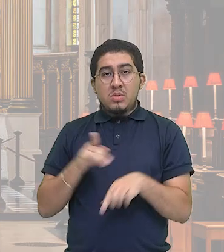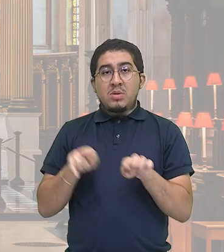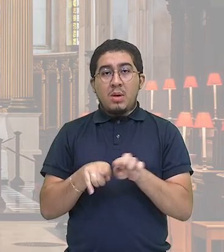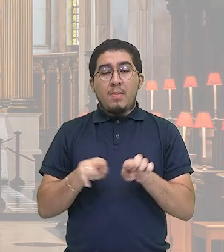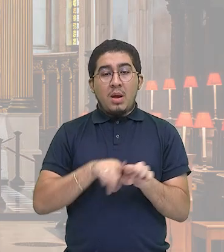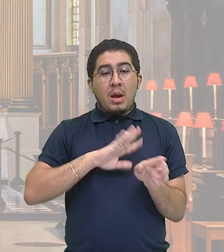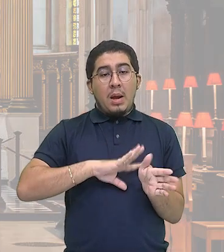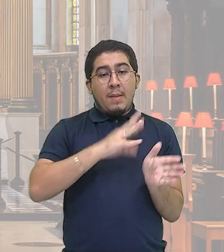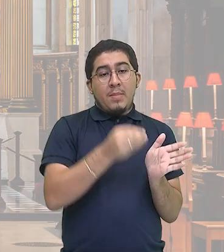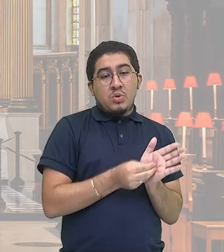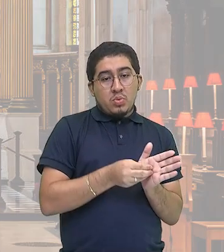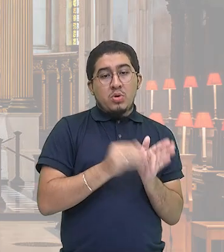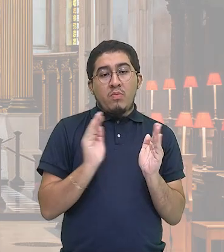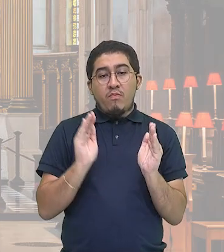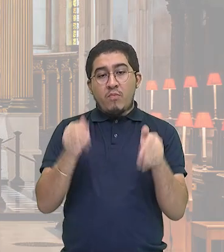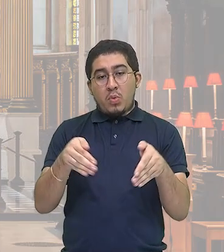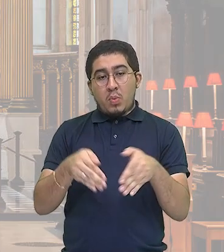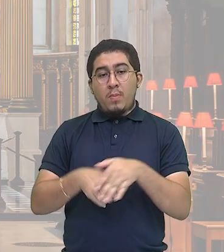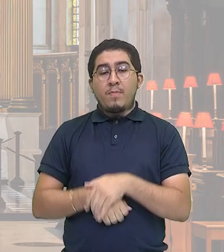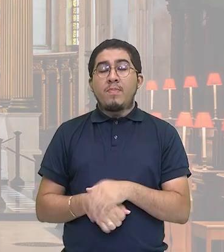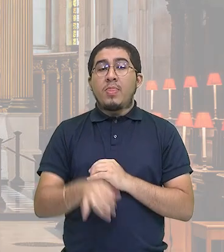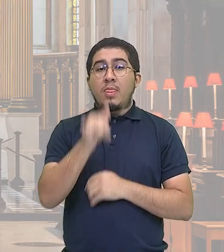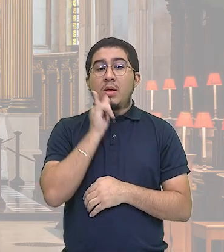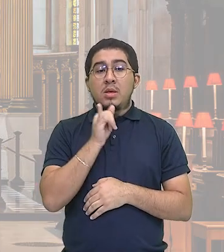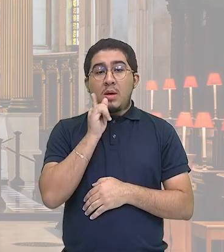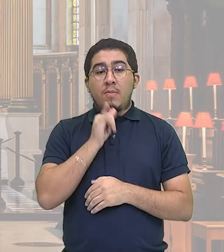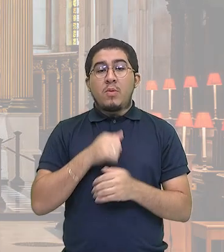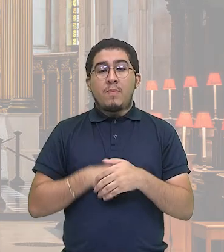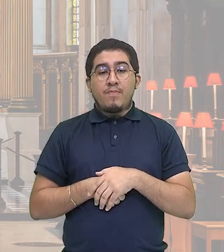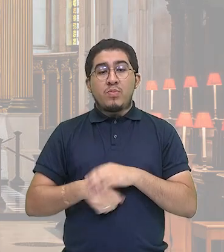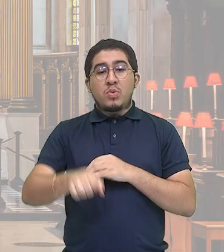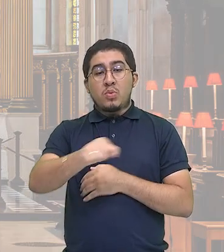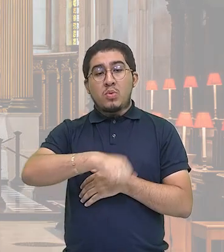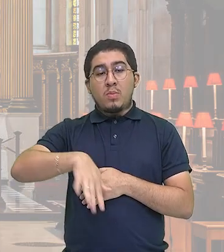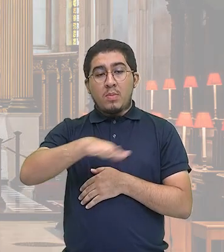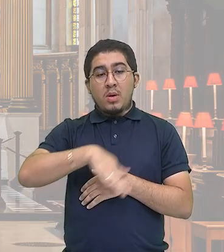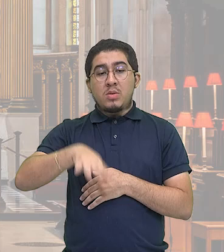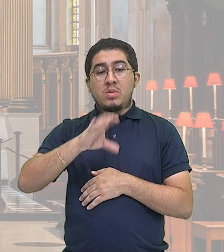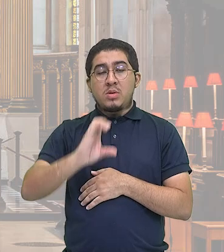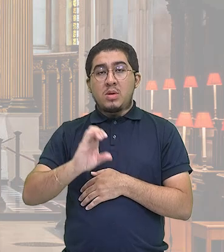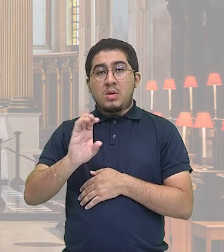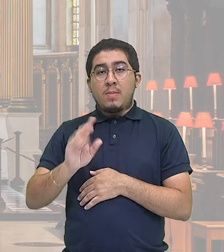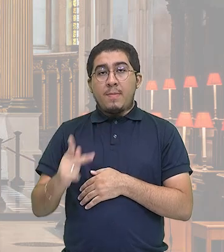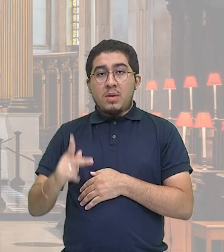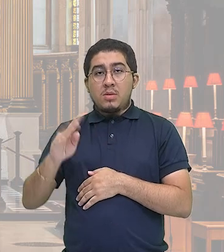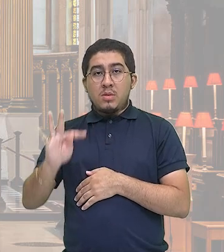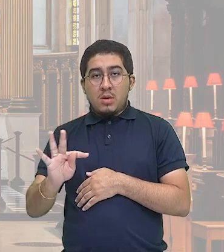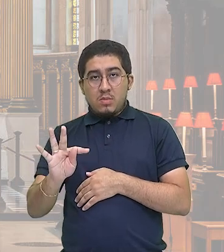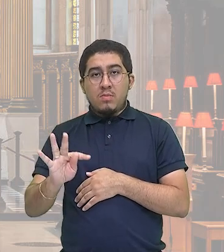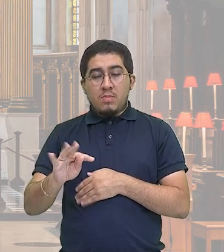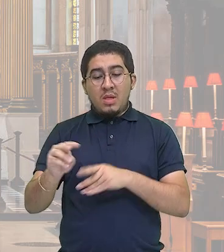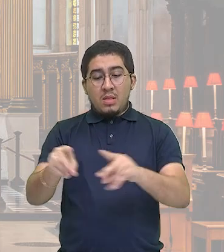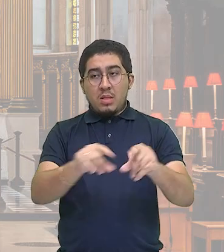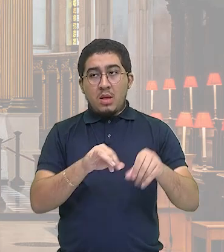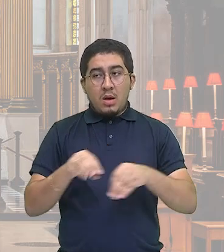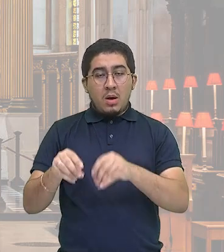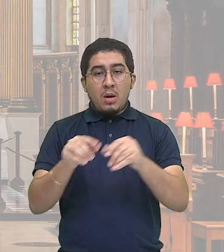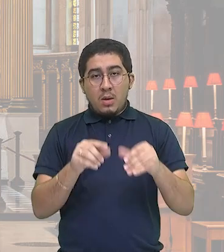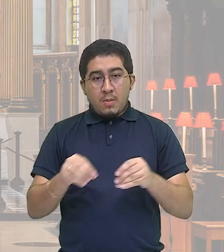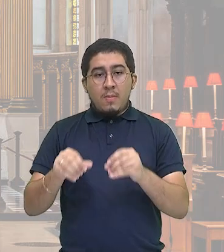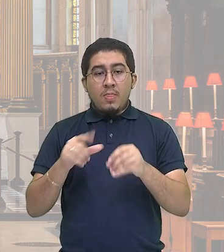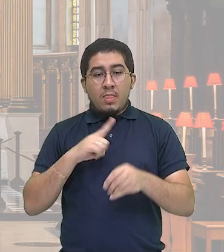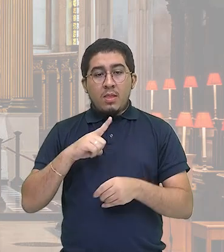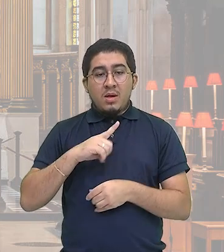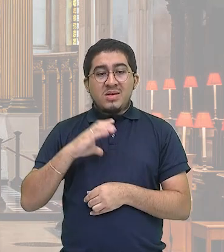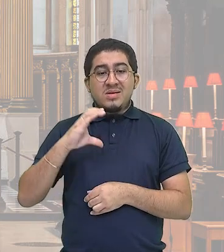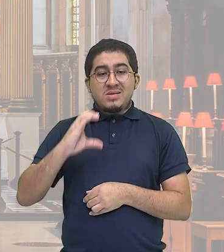em especial. Por exemplo, a Comissão Pastoral da Terra, que é a GPT,